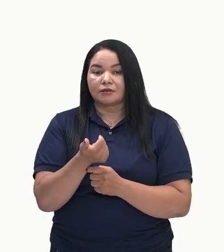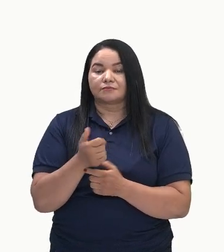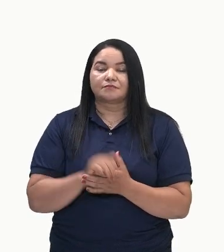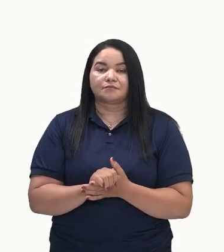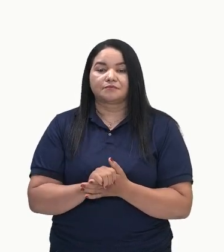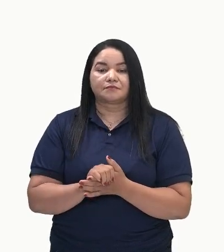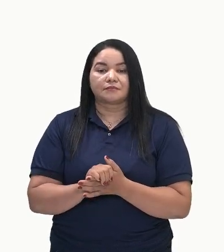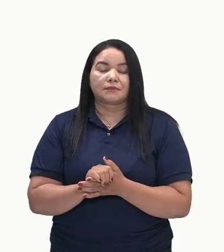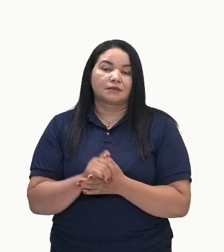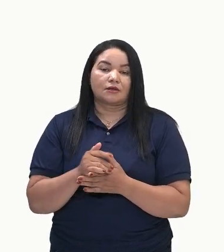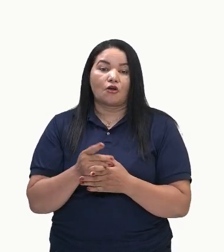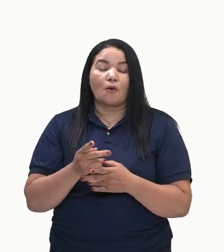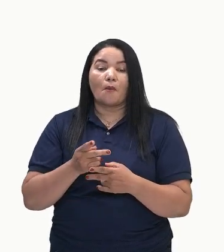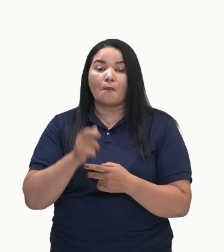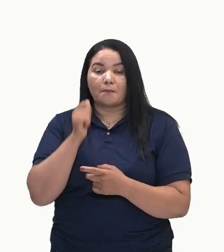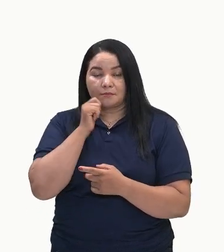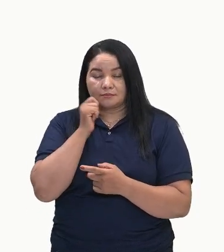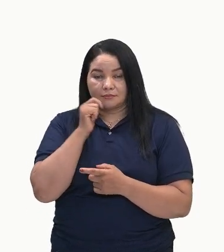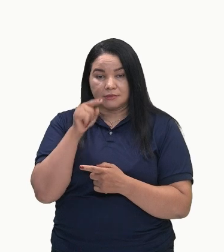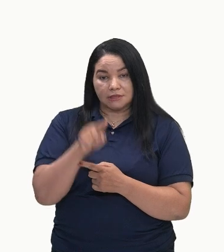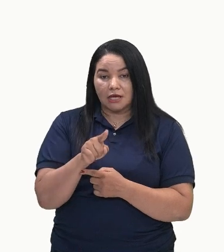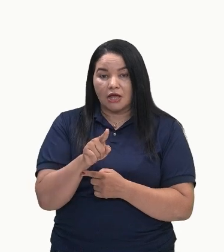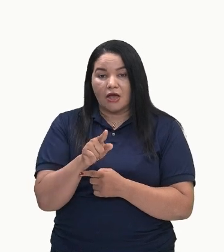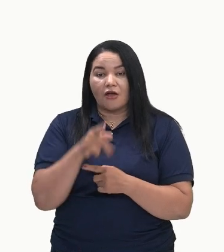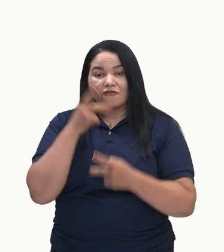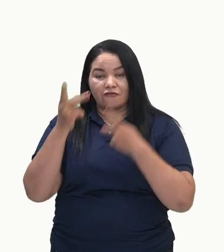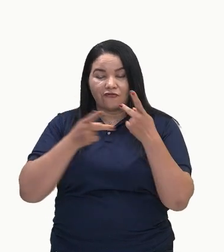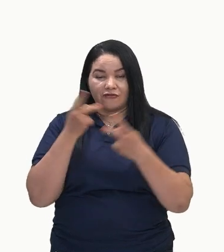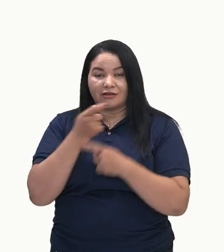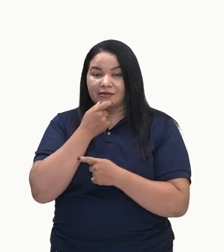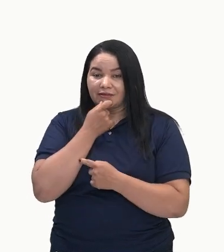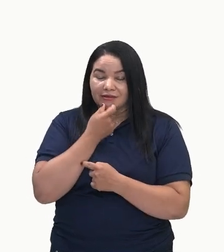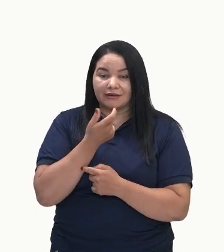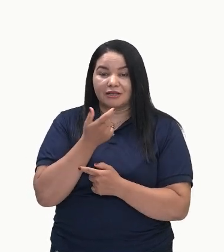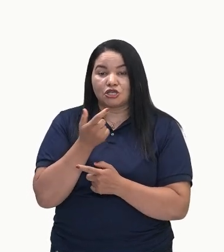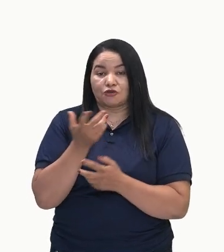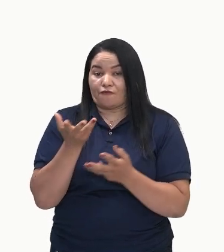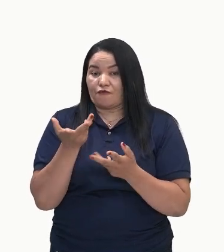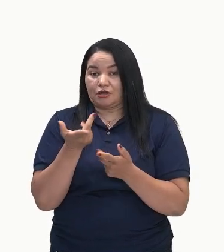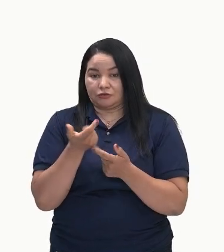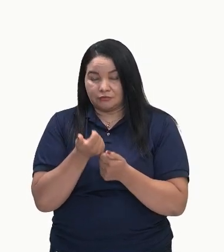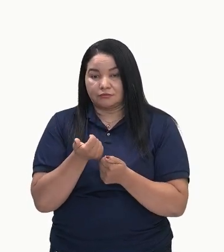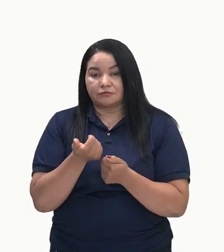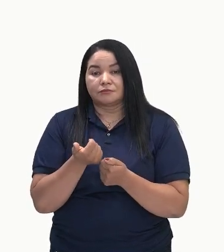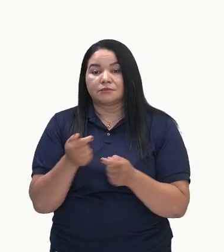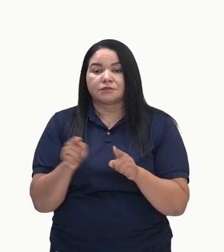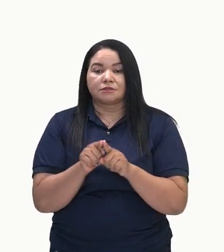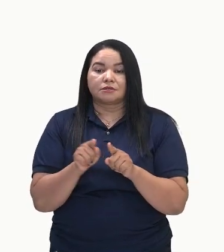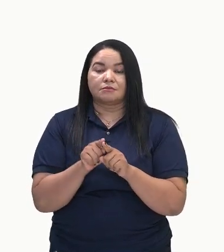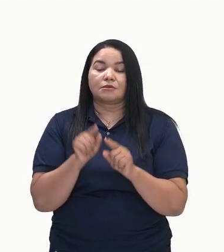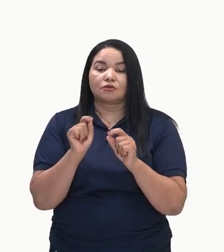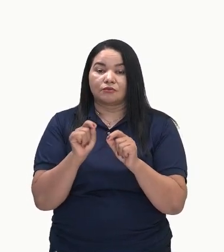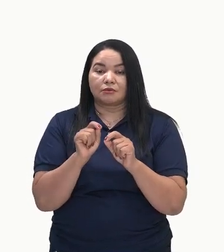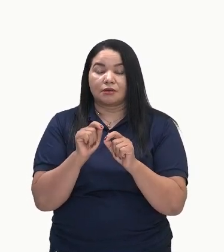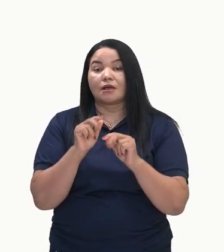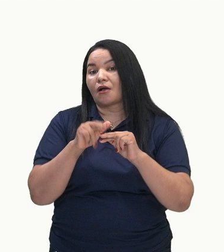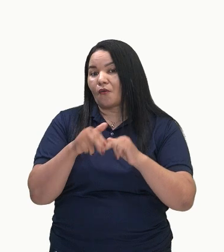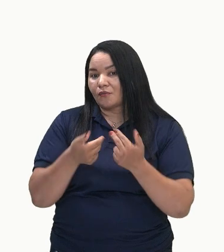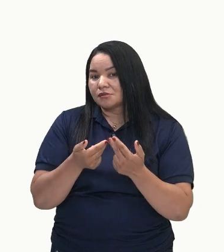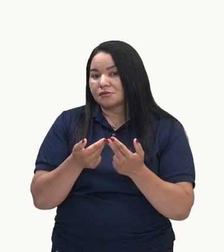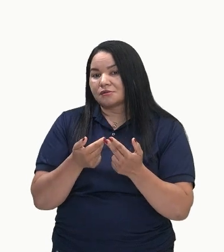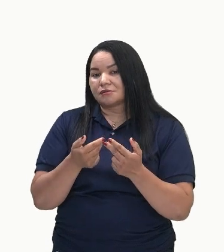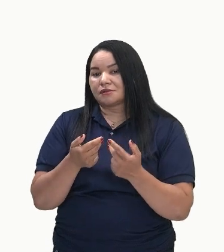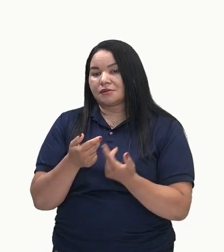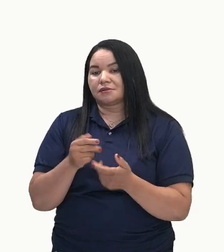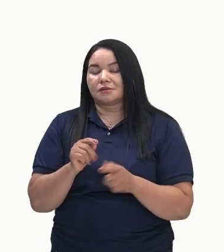inglês fluentemente. Por isso, em vez disso, como consequência, she was hired as a language